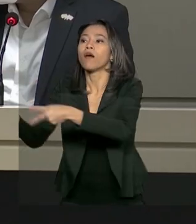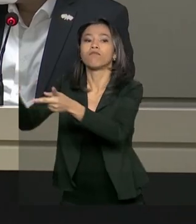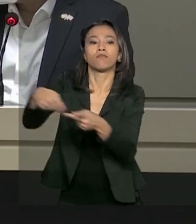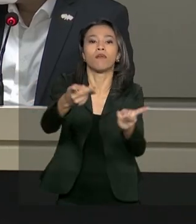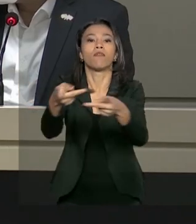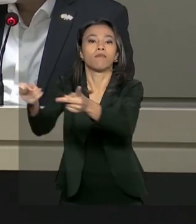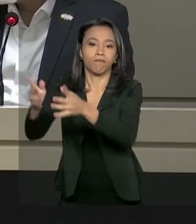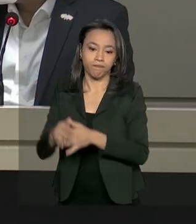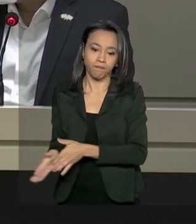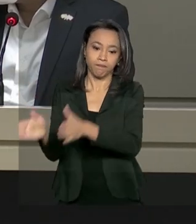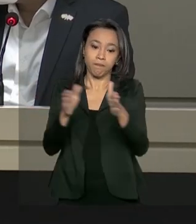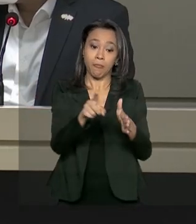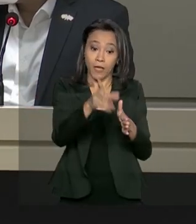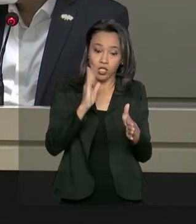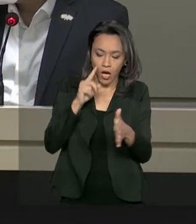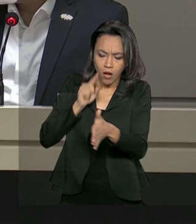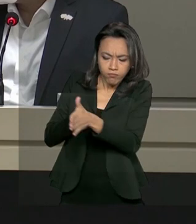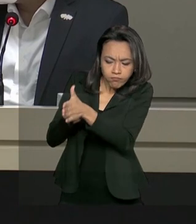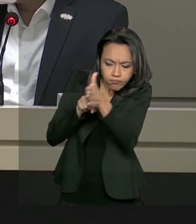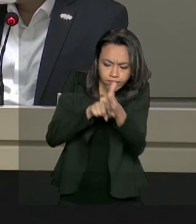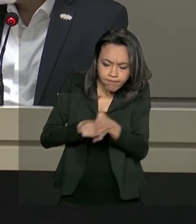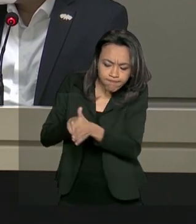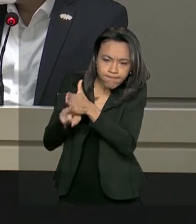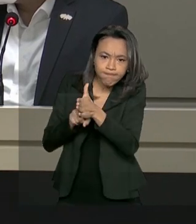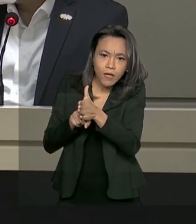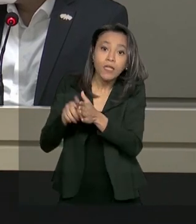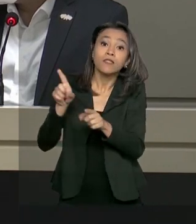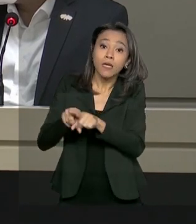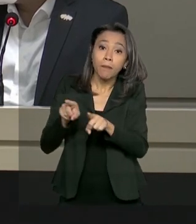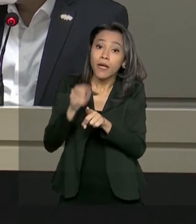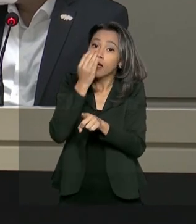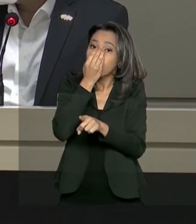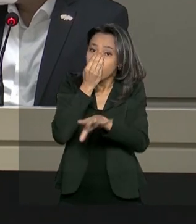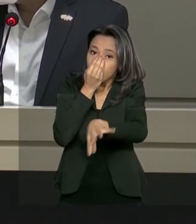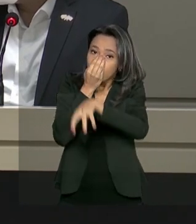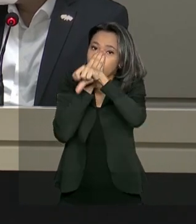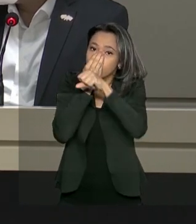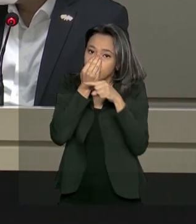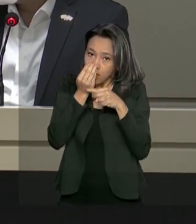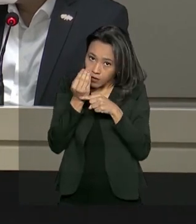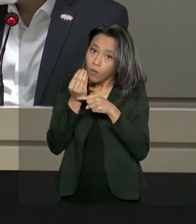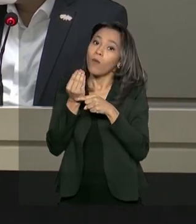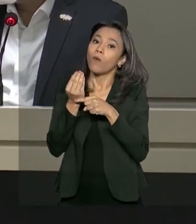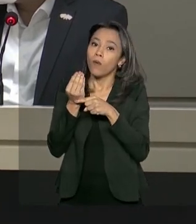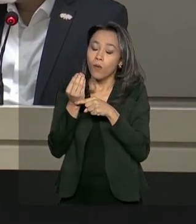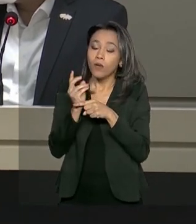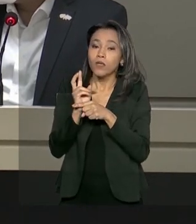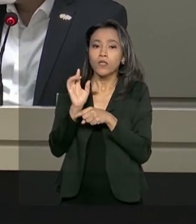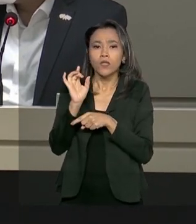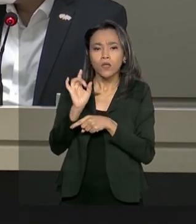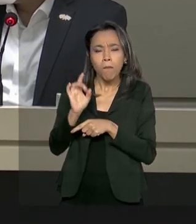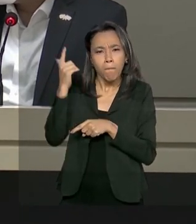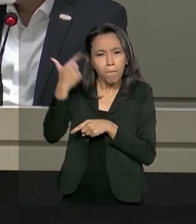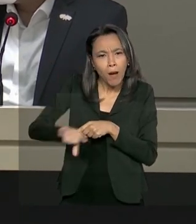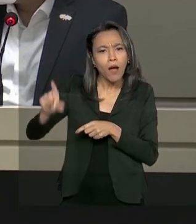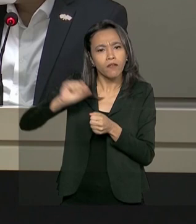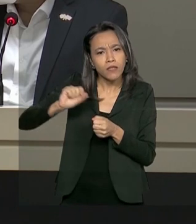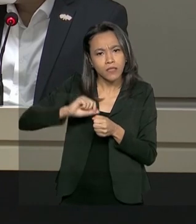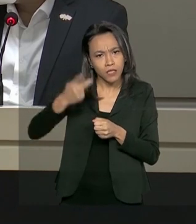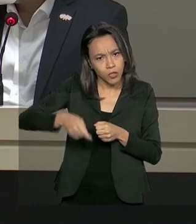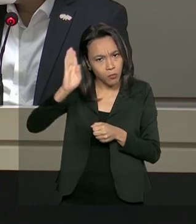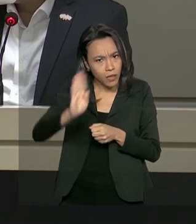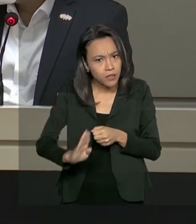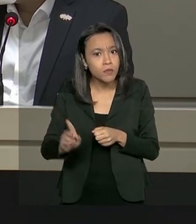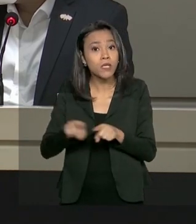projeto de diagnóstico, a gente está trabalhando na parte de respiradores para conseguir buscar não só conseguir produzir mais no Brasil, mas